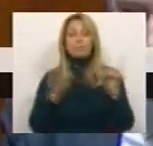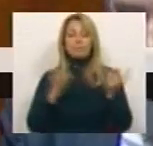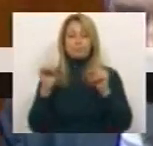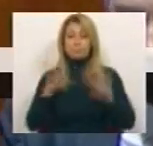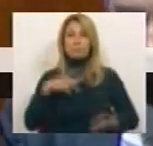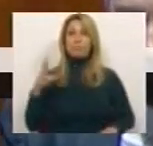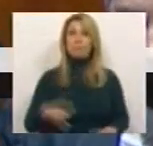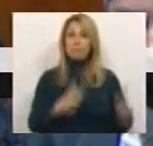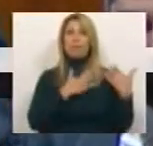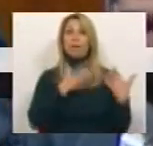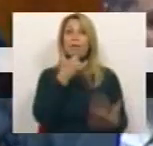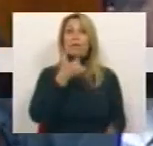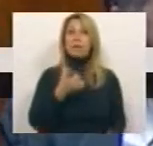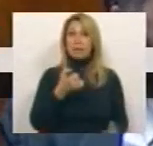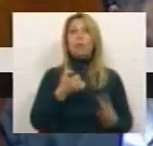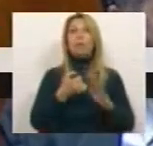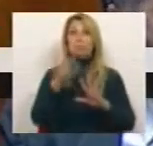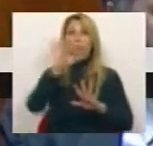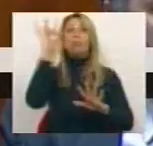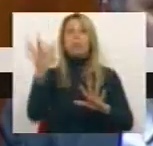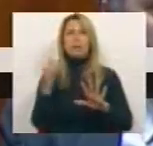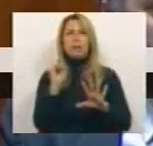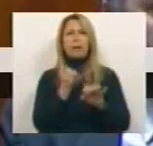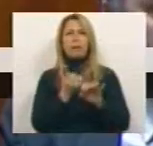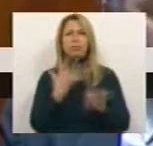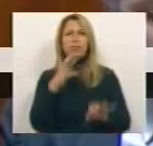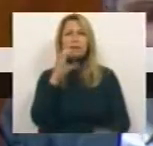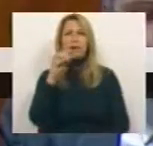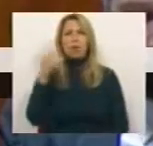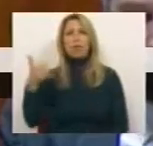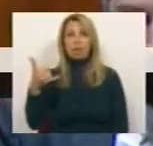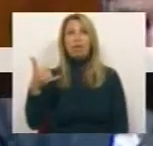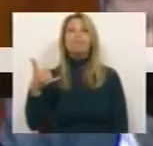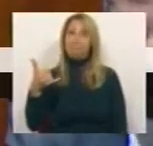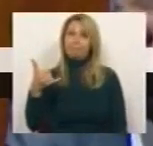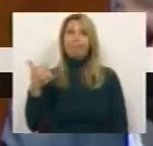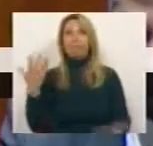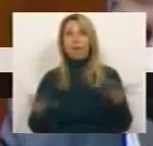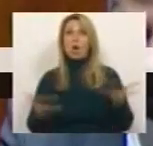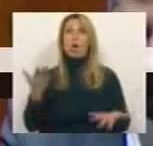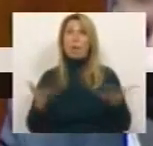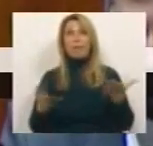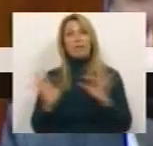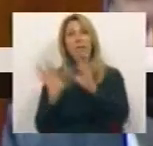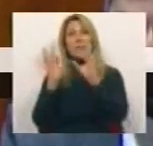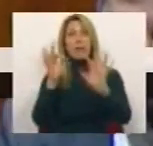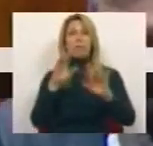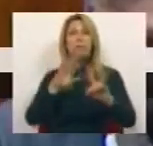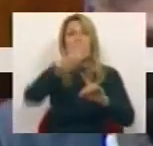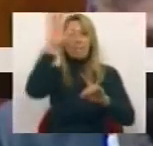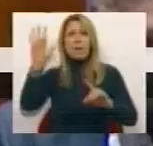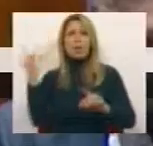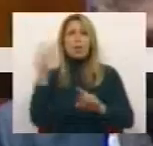por 25% das emissões de CO2, valor que, aliás, é muito comparável a outros países da União Europeia. E num